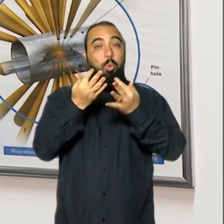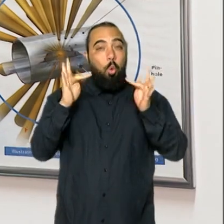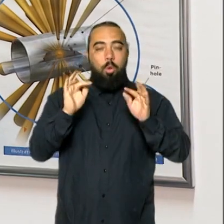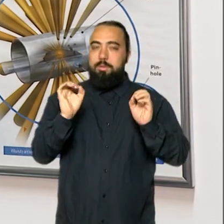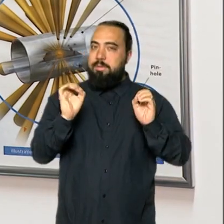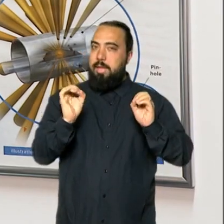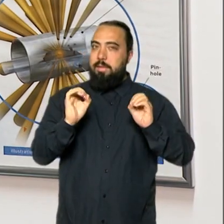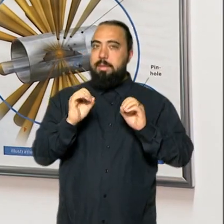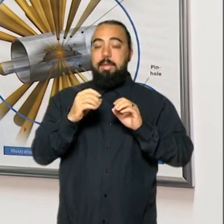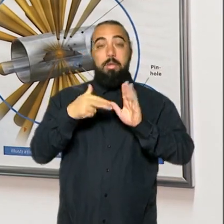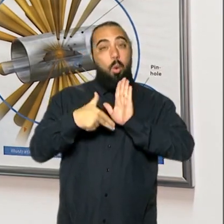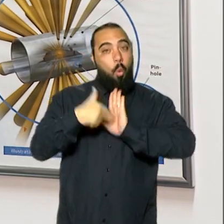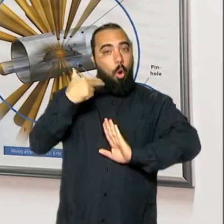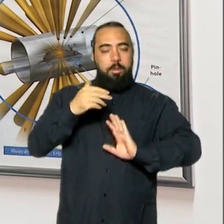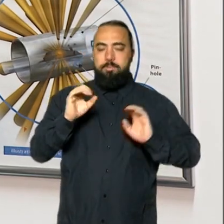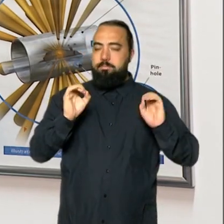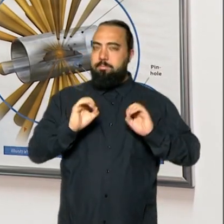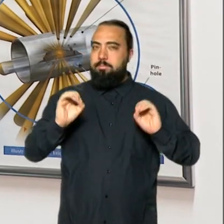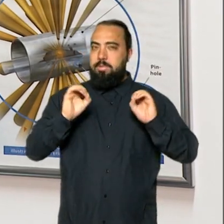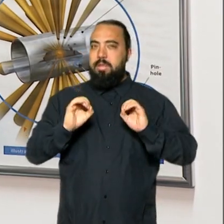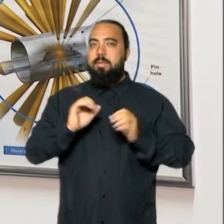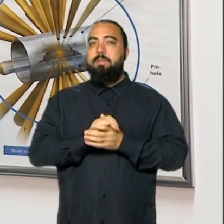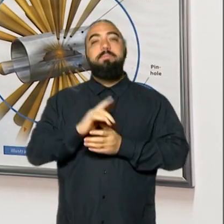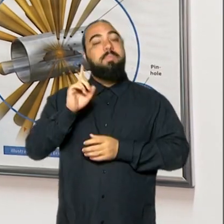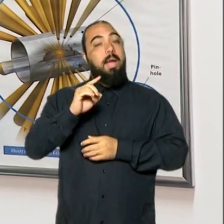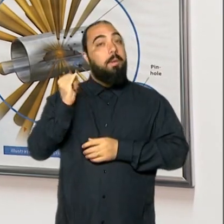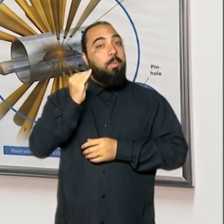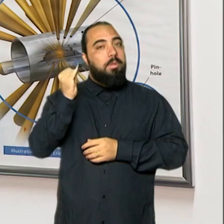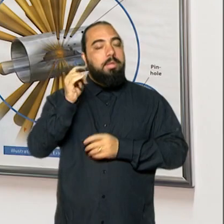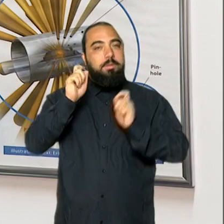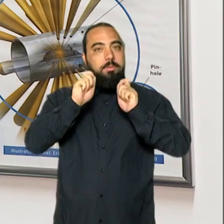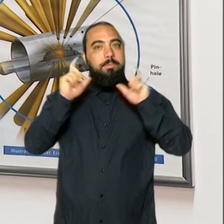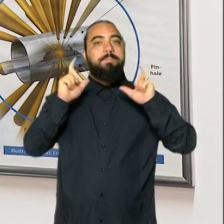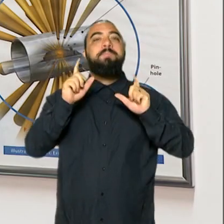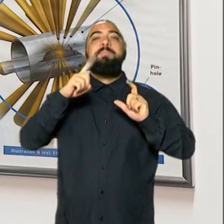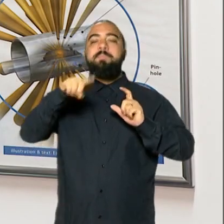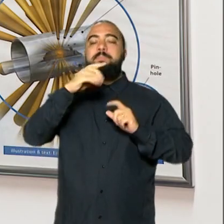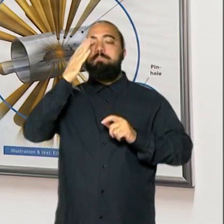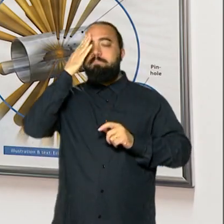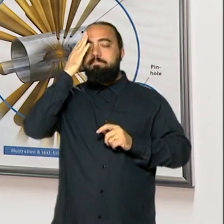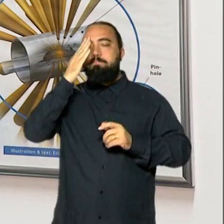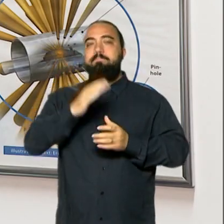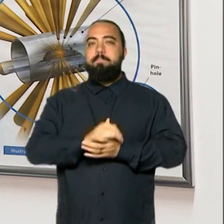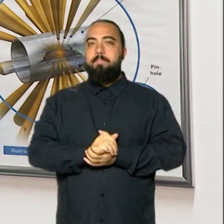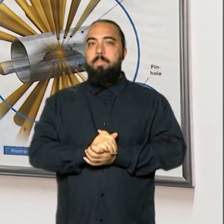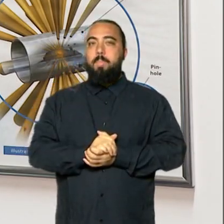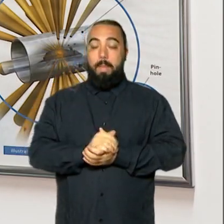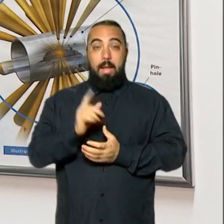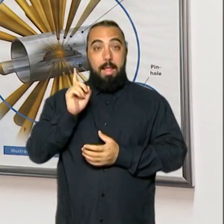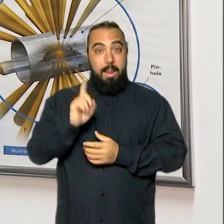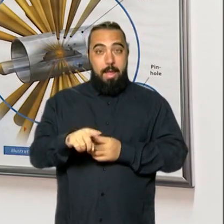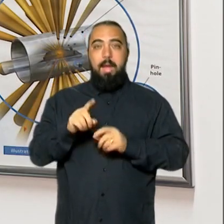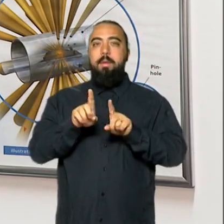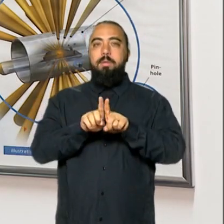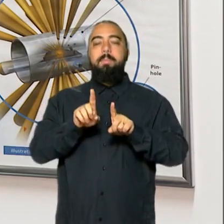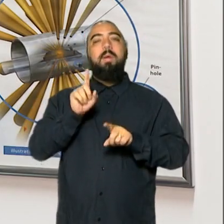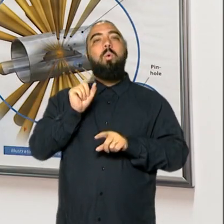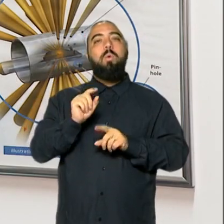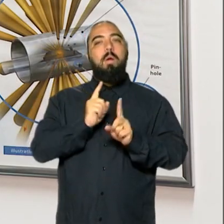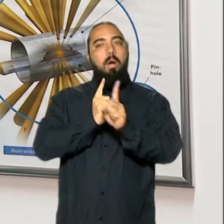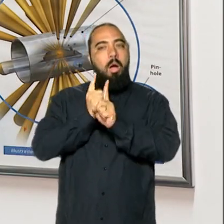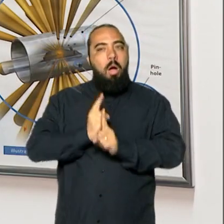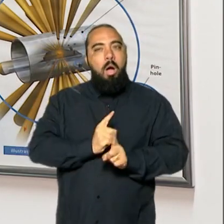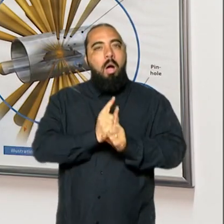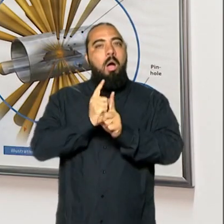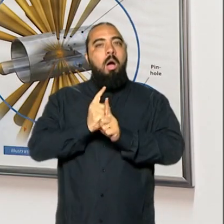não invasiva. São 3 pontos muito importantes para que a população tenha ciência. Ela é usada para diagnóstico e terapia